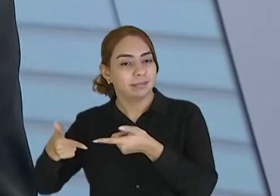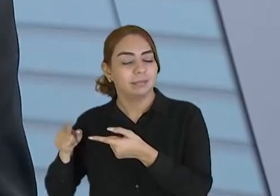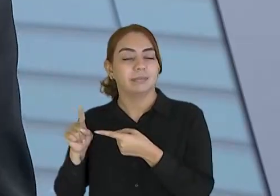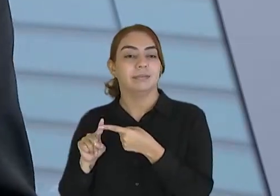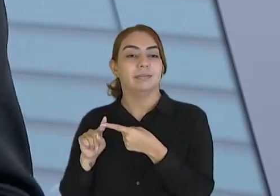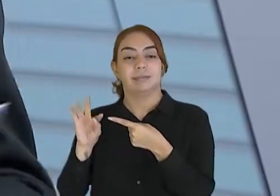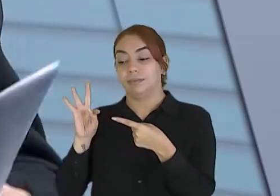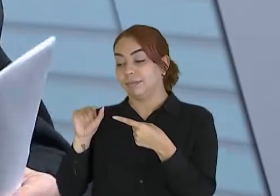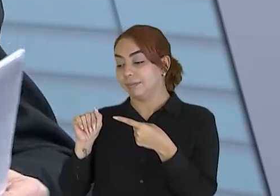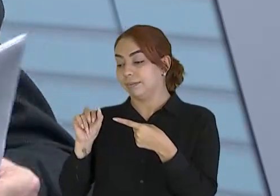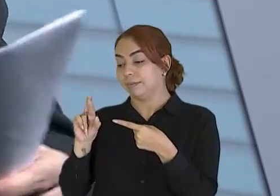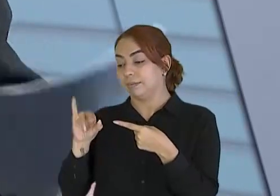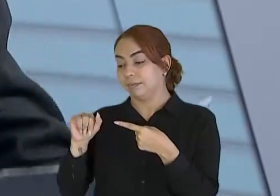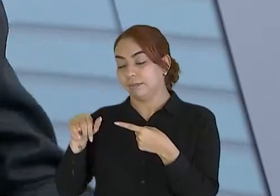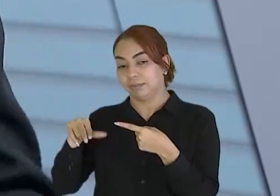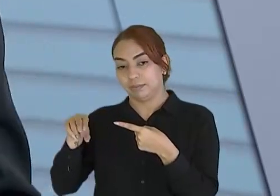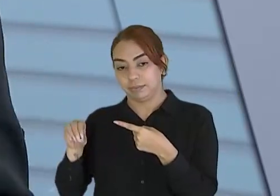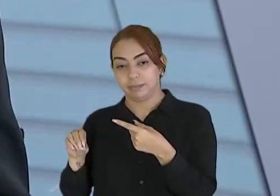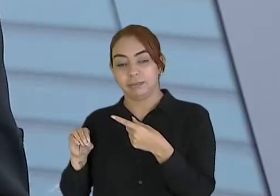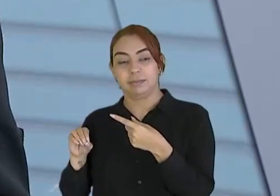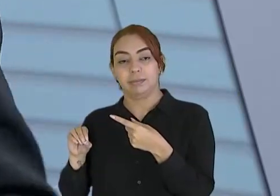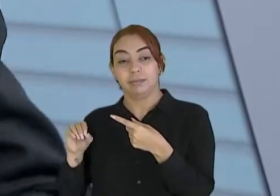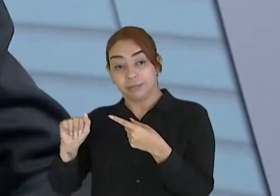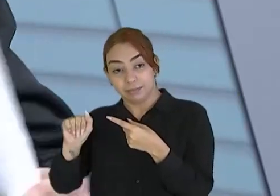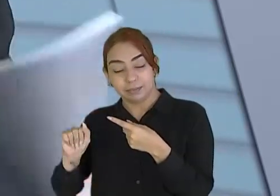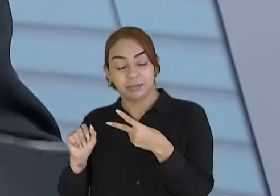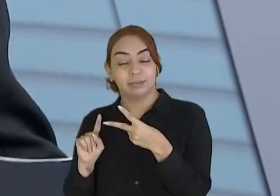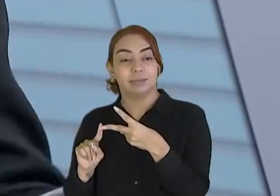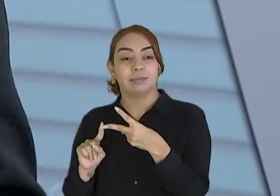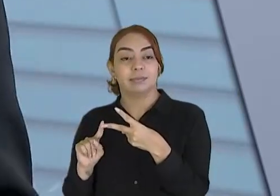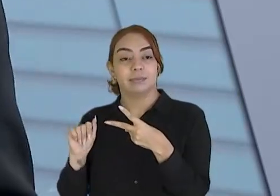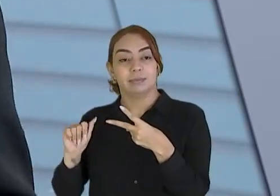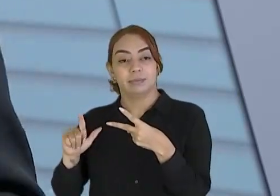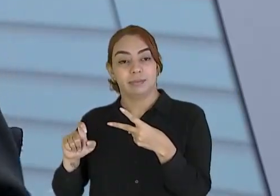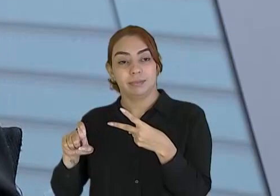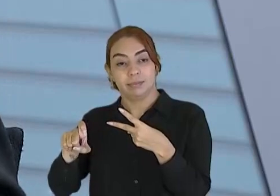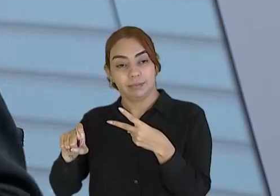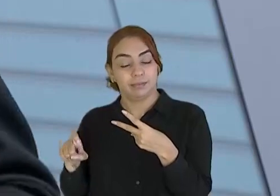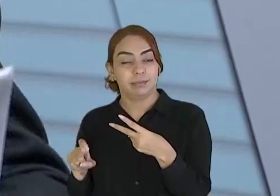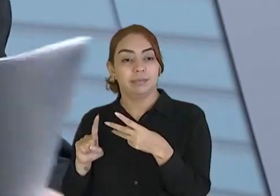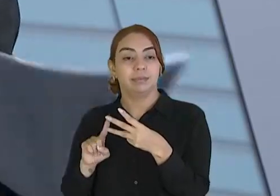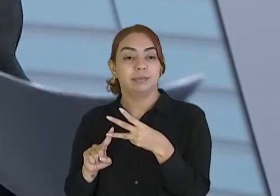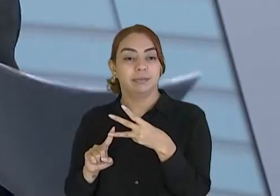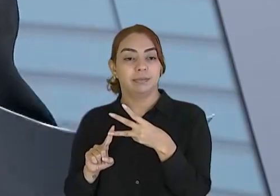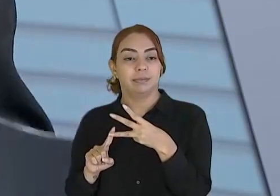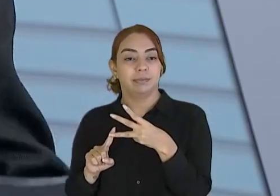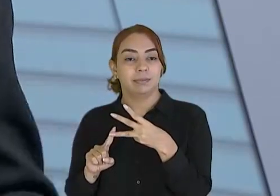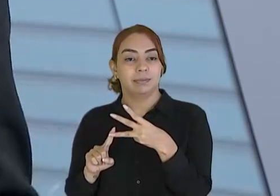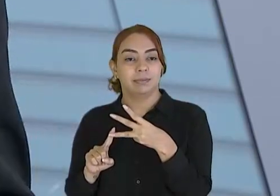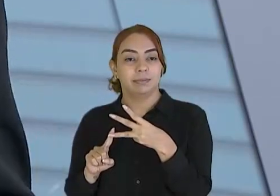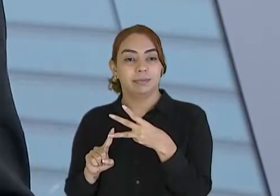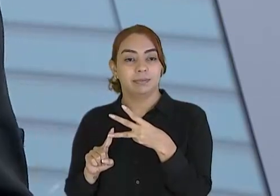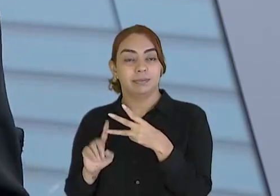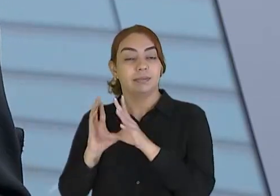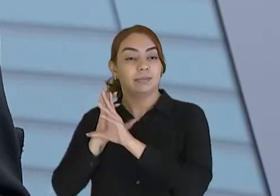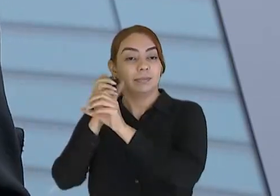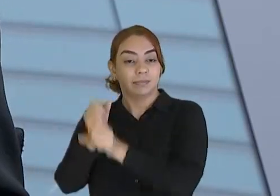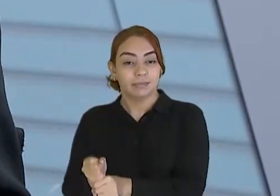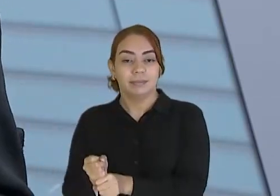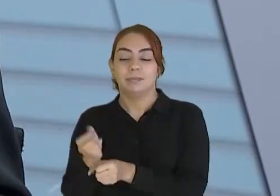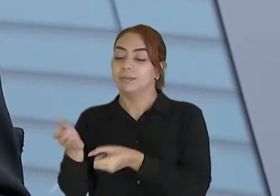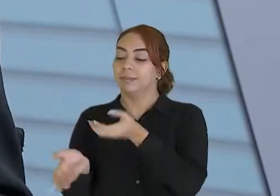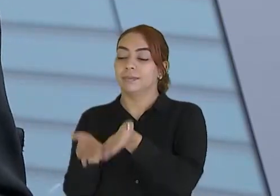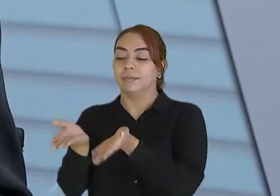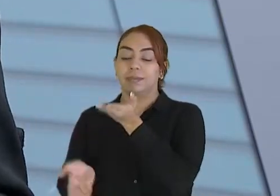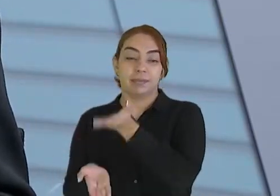Ronaldo César e o Alex Oliveira cuidando do áudio, da edição, para o rádio, com a força do rádio da nossa FM